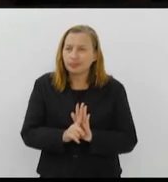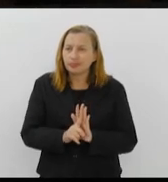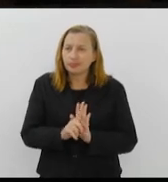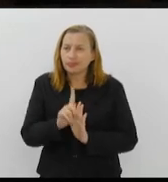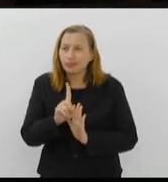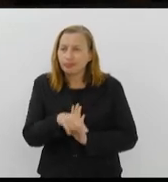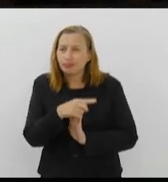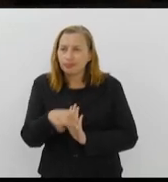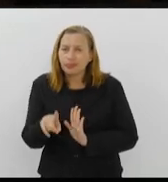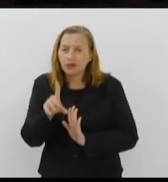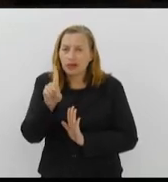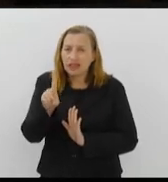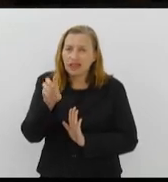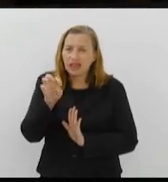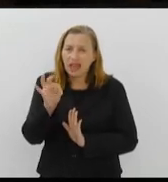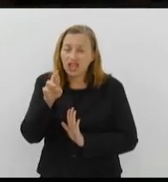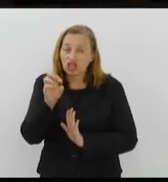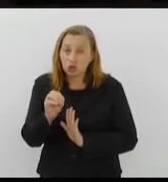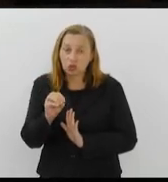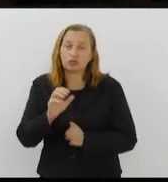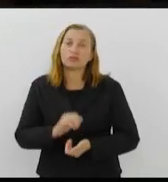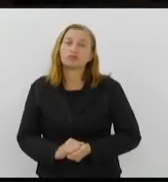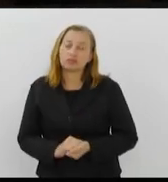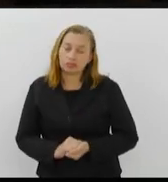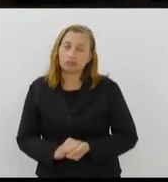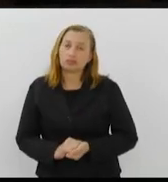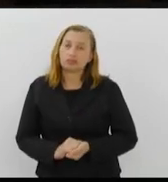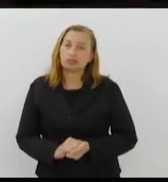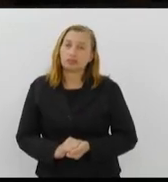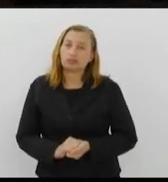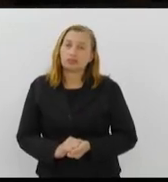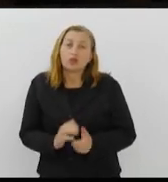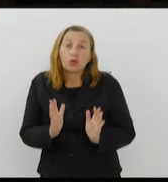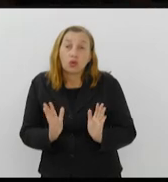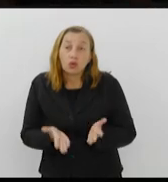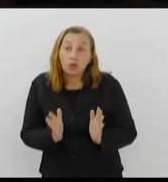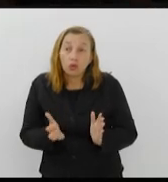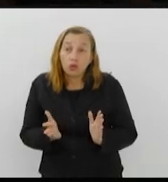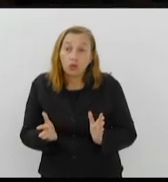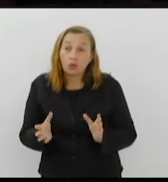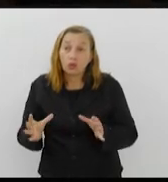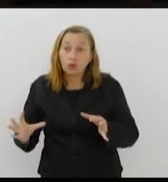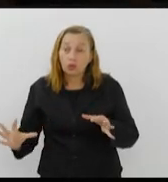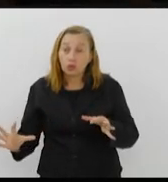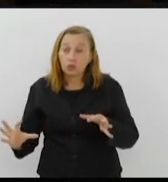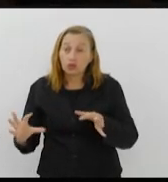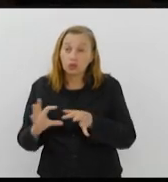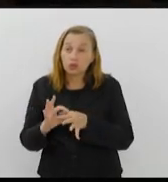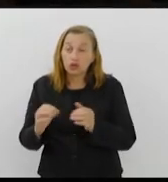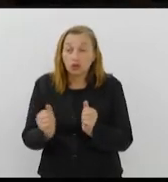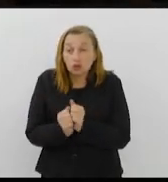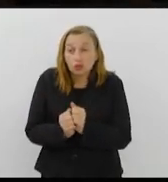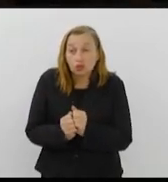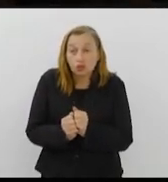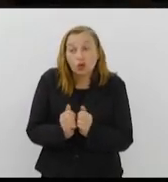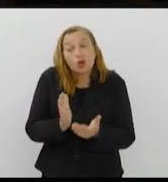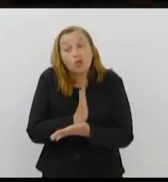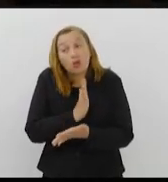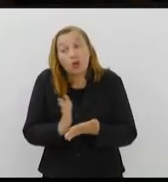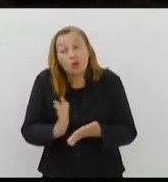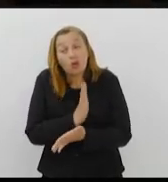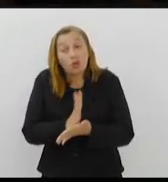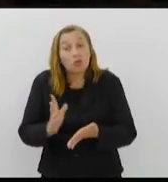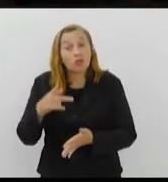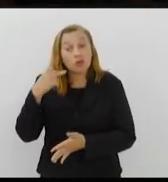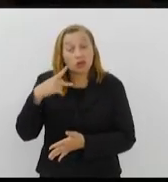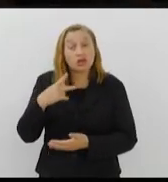do DETRO. O DETRO hoje é apadrinhado de algum político, o seu presidente é